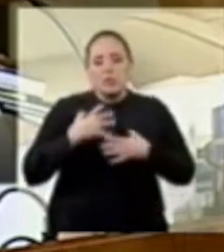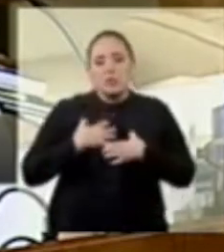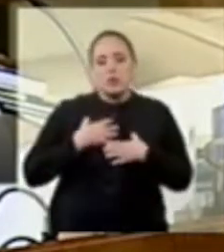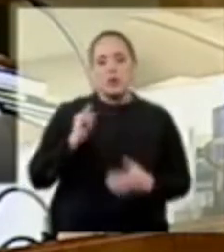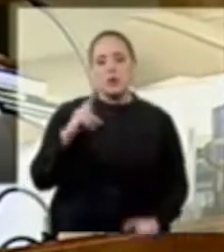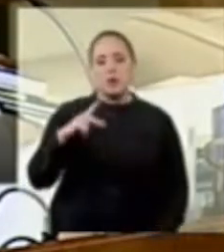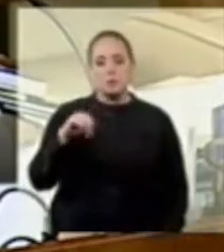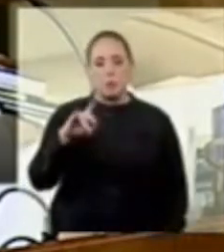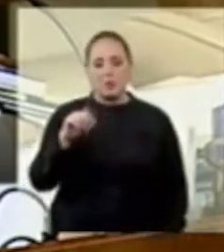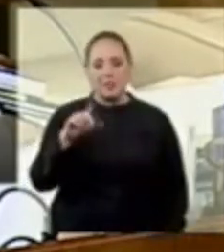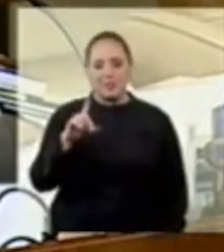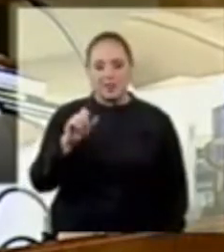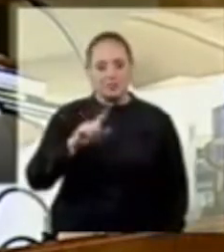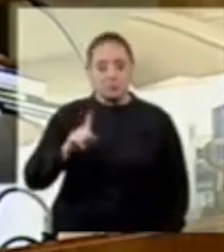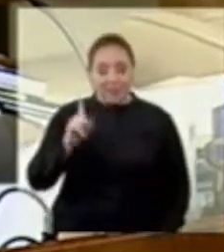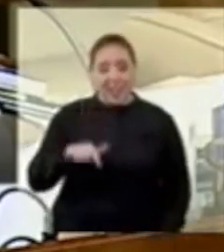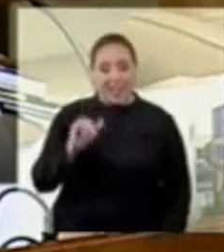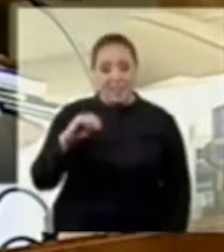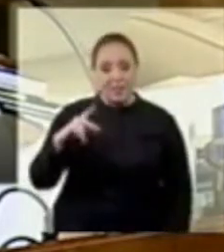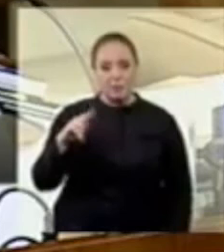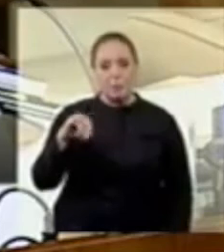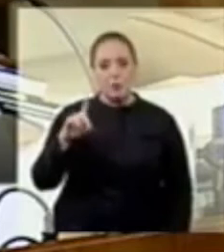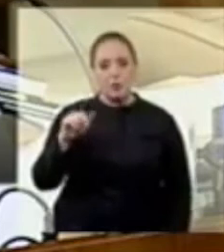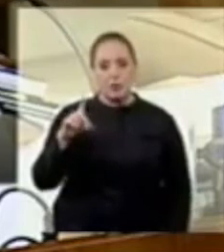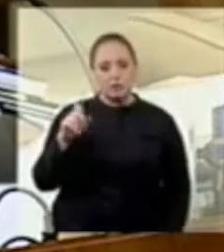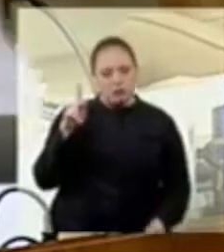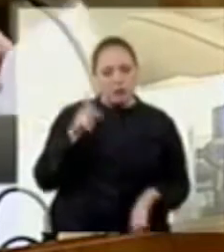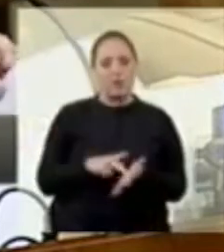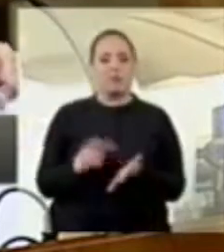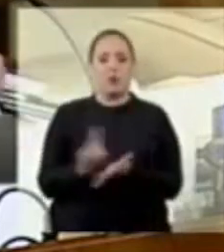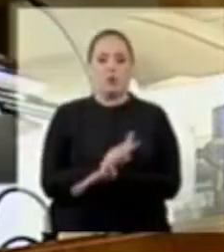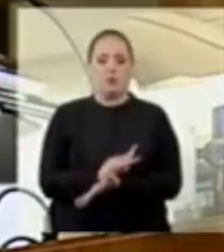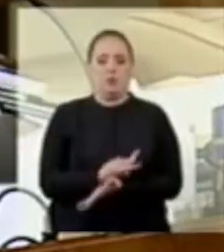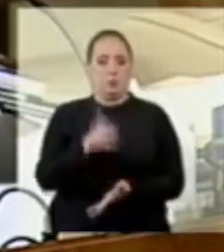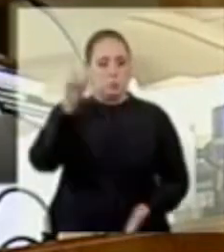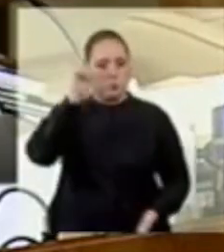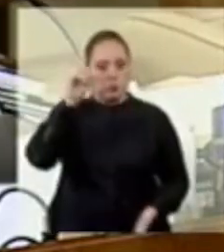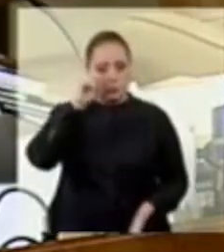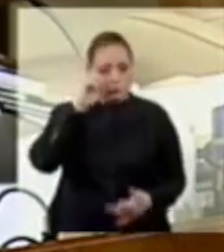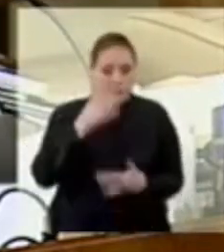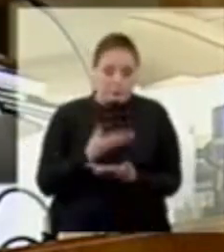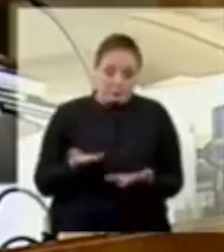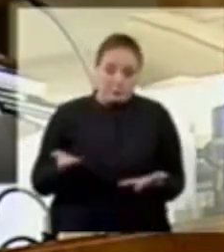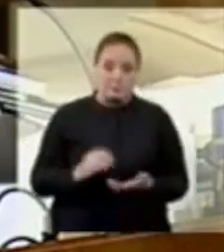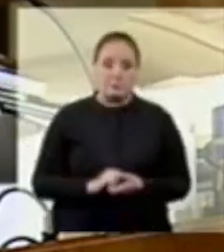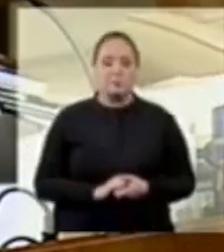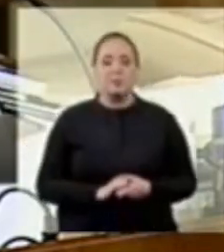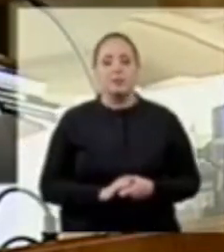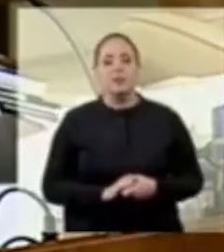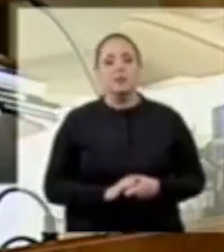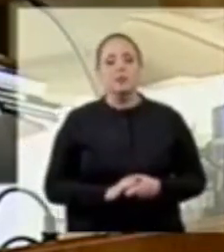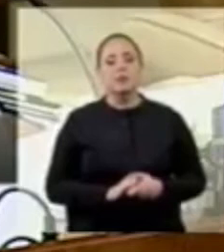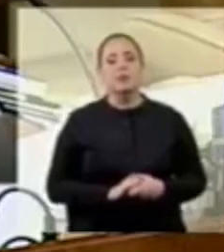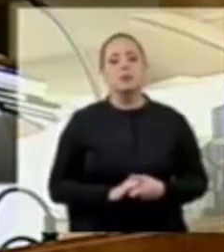é impunidade de verdade que a gente vê a olhos vistos trafegando na rua e por